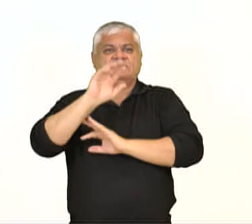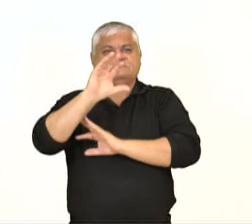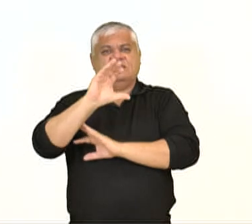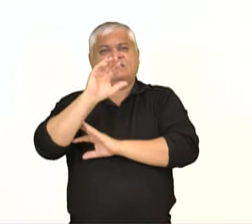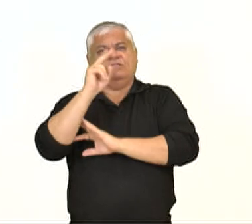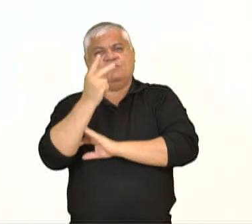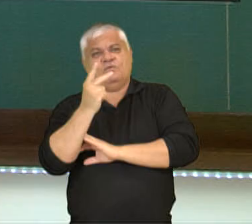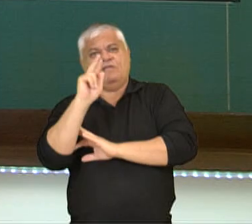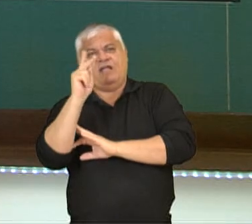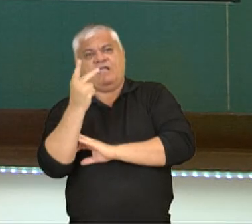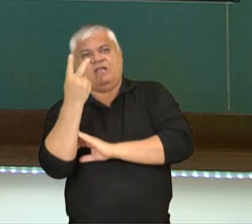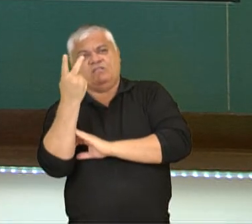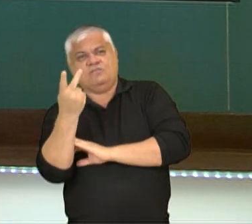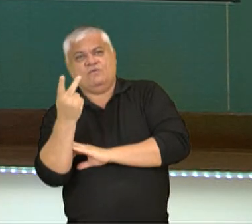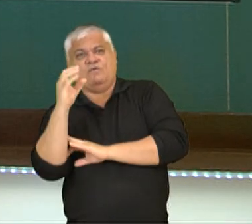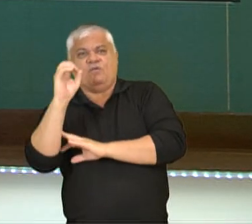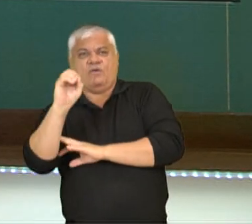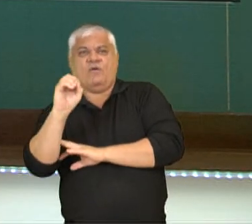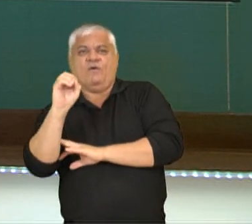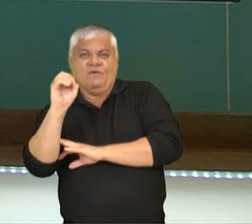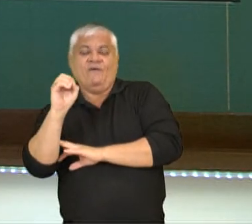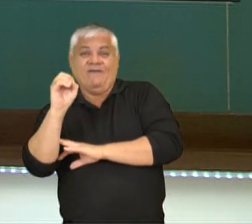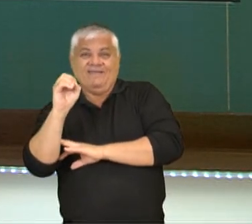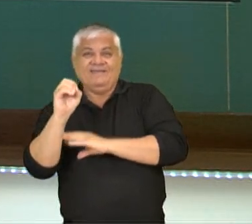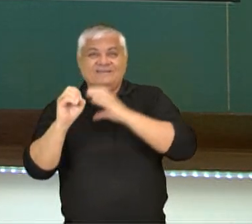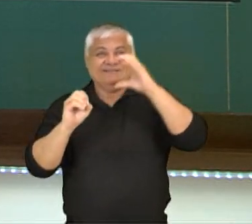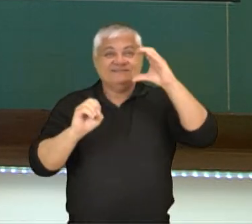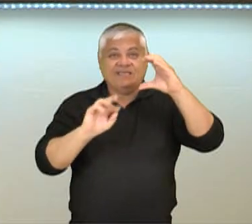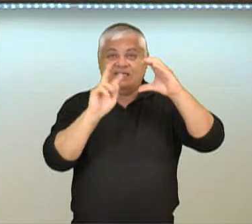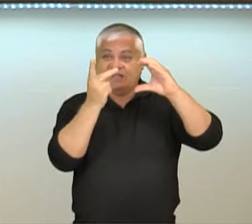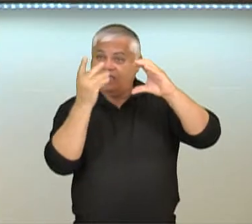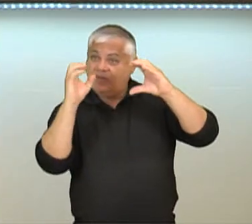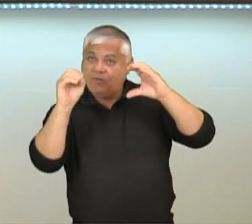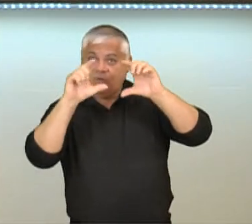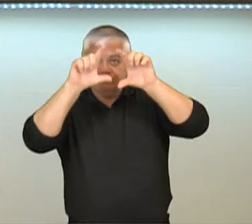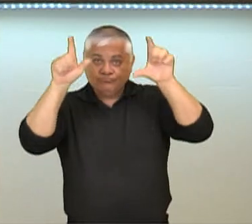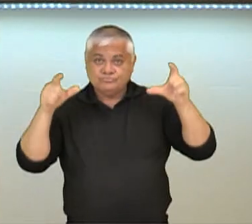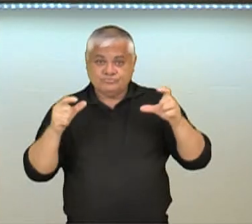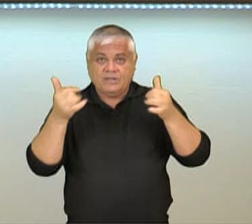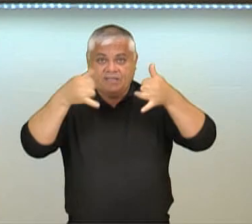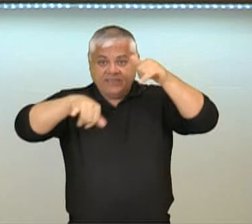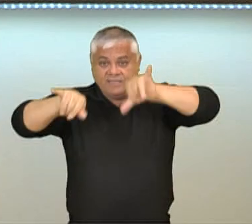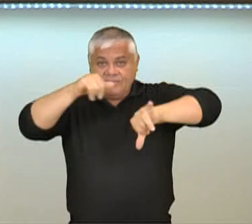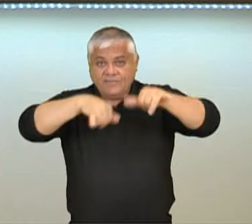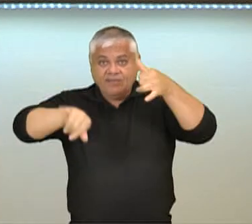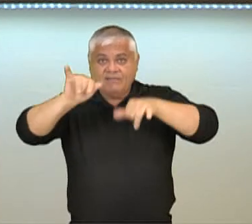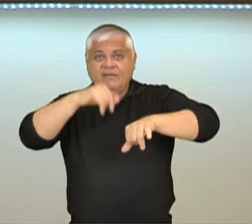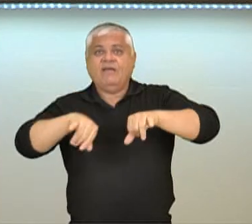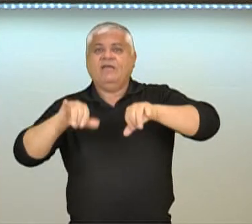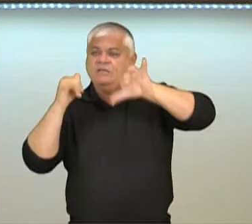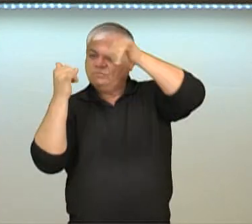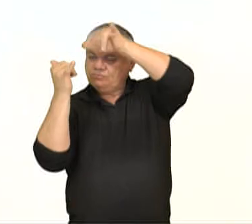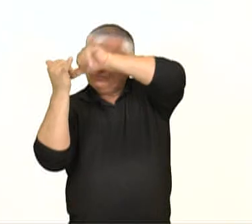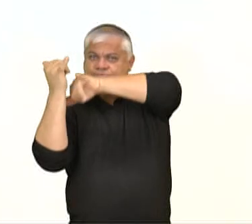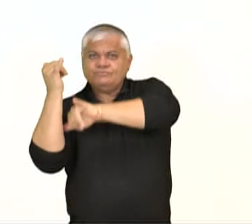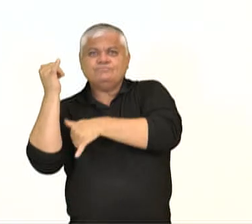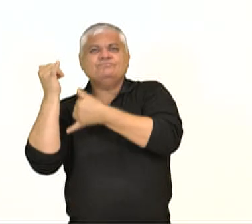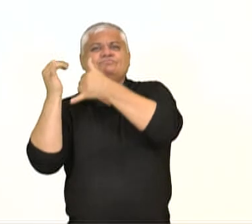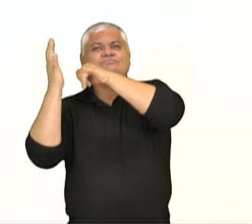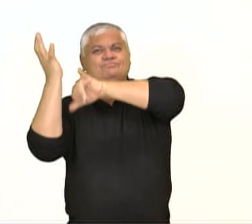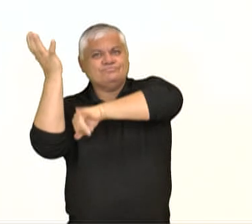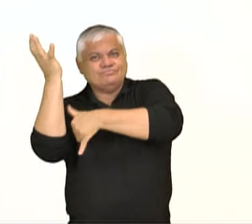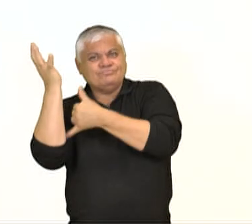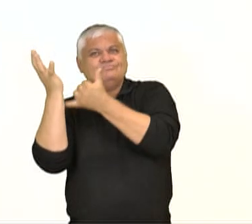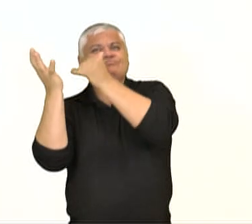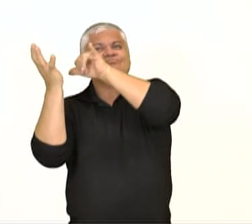né? São essas substâncias, são esses elementos químicos aqui que estão presentes nessa fórmula aqui da glicose, do açúcar.